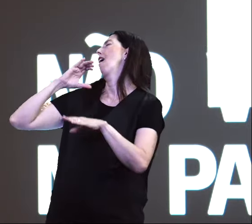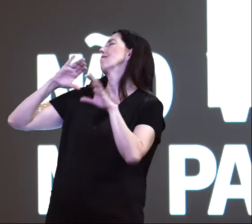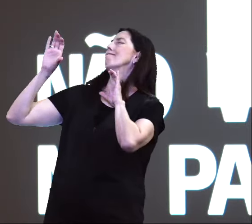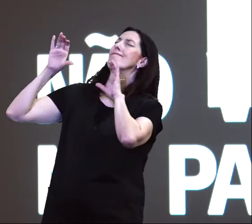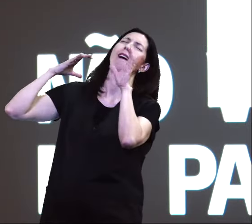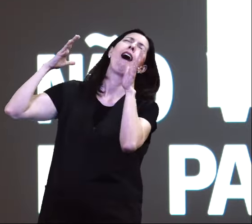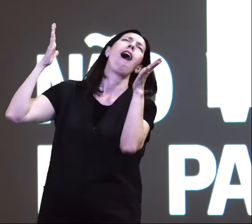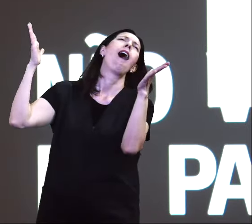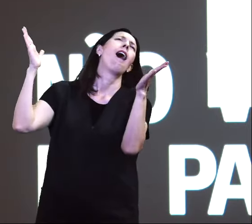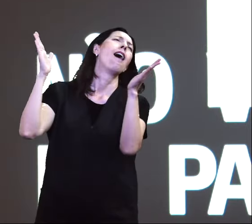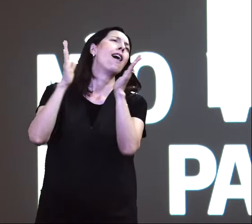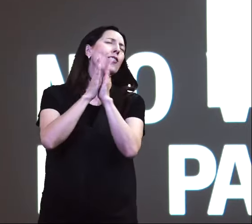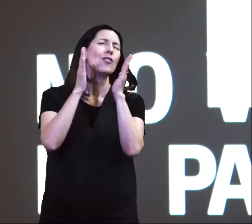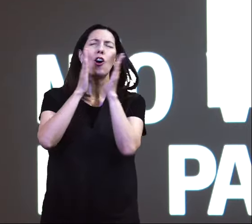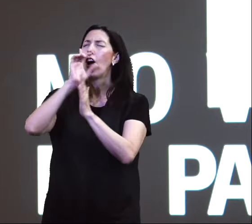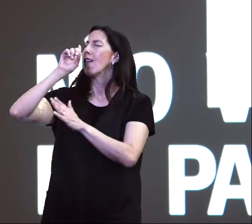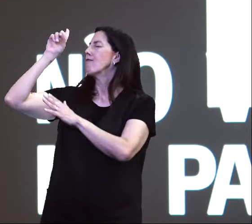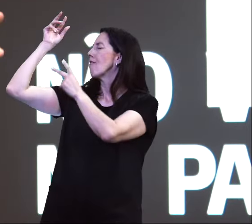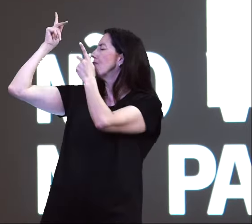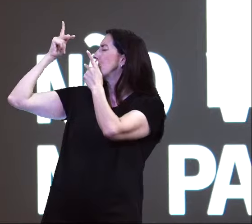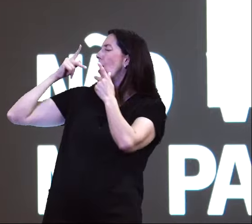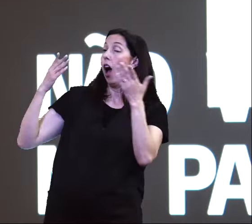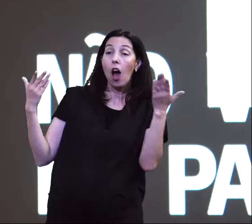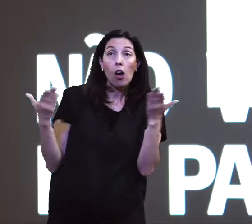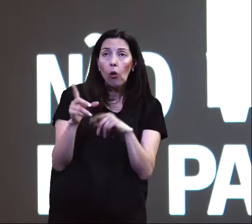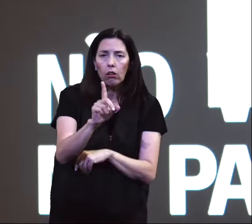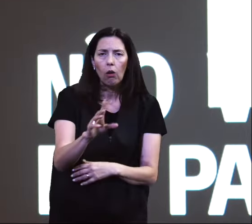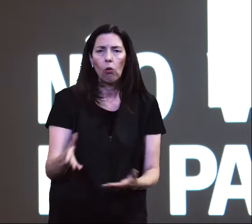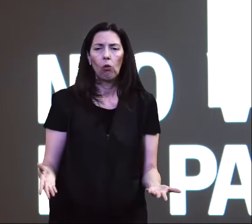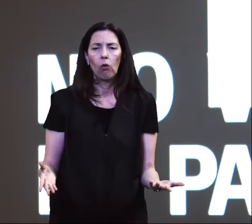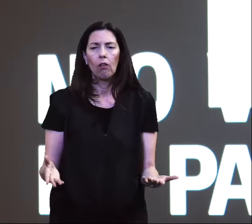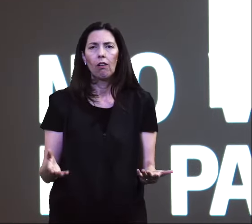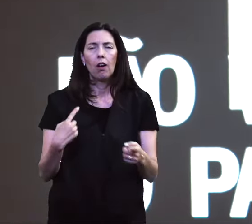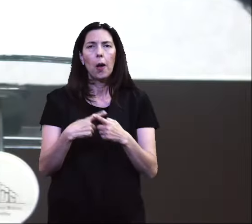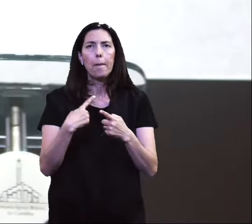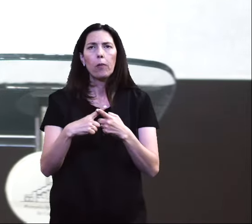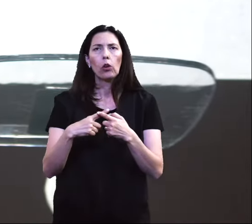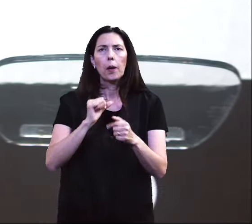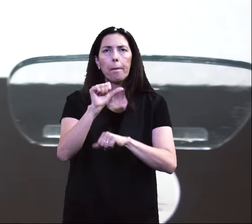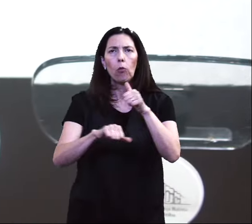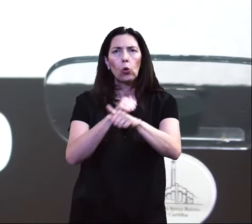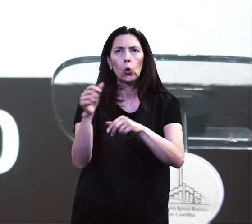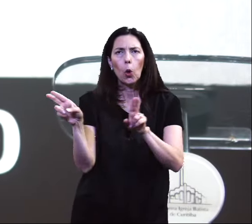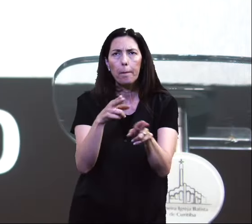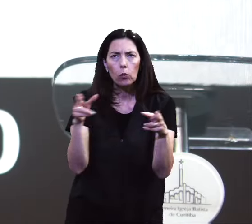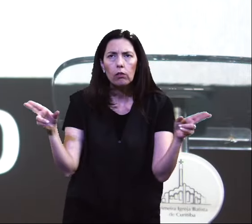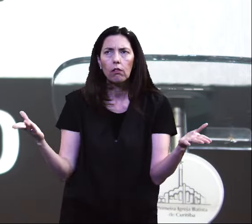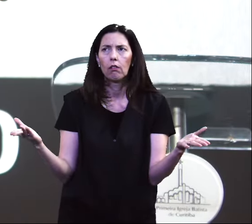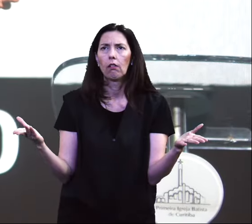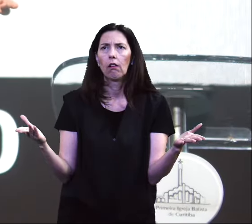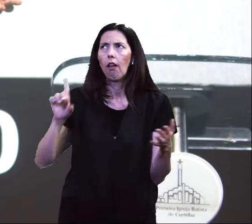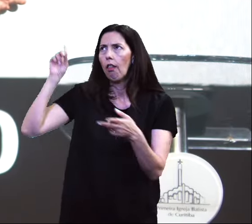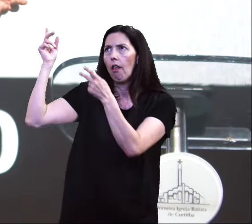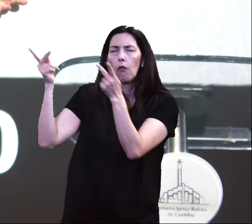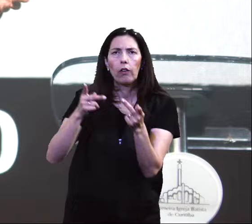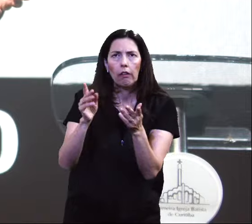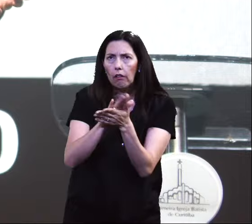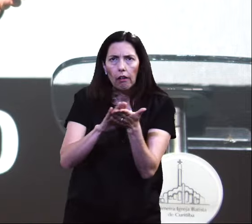A gente orava e Deus nos visitava, mas agora não. Só porque mudou o repertório, Deus não visita